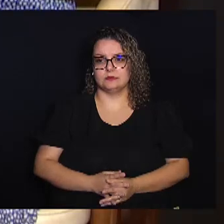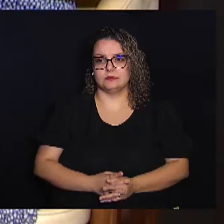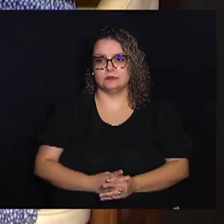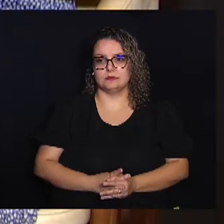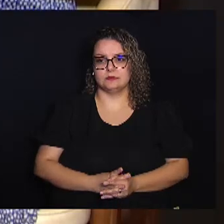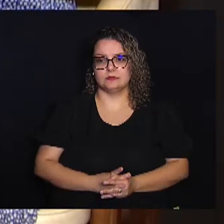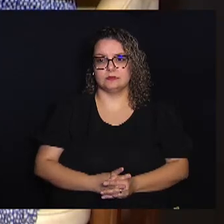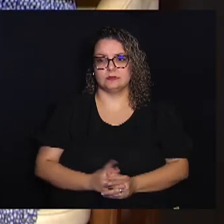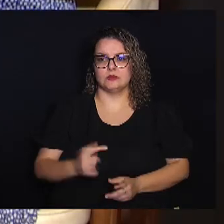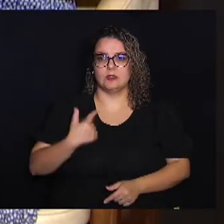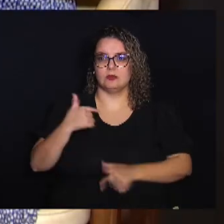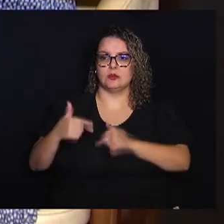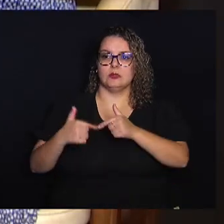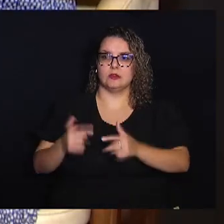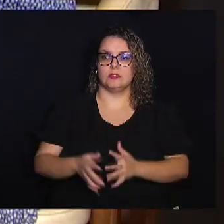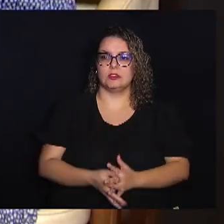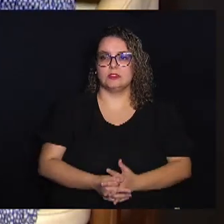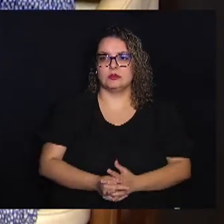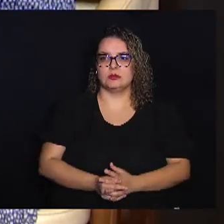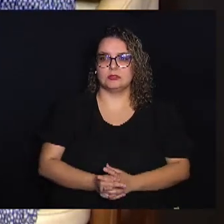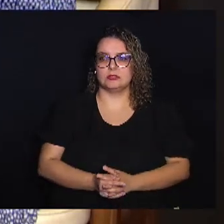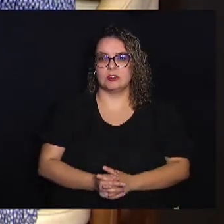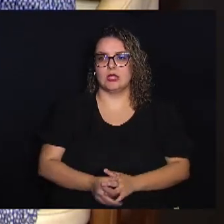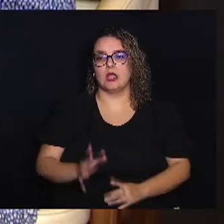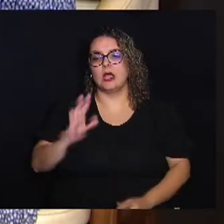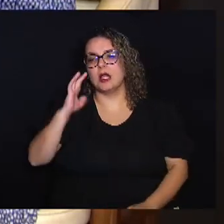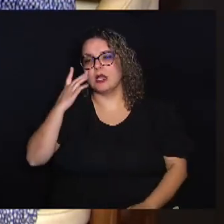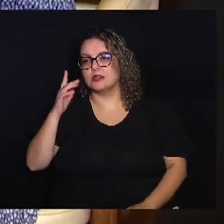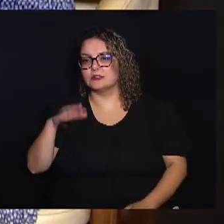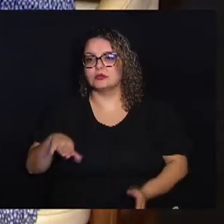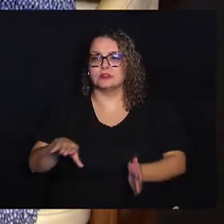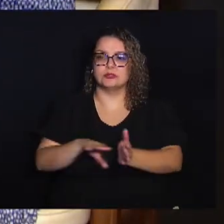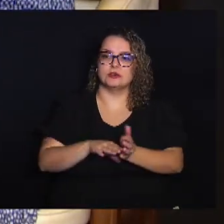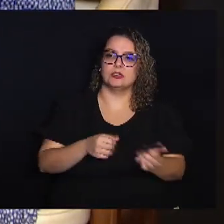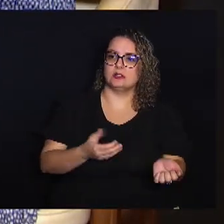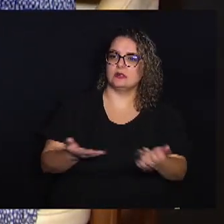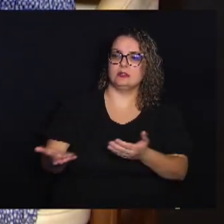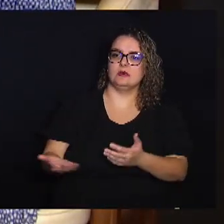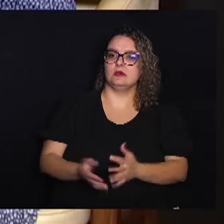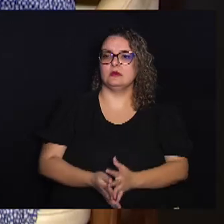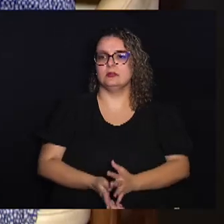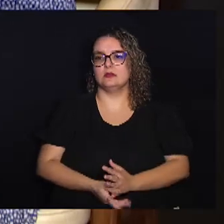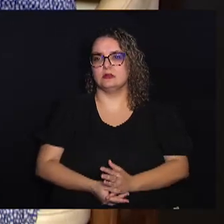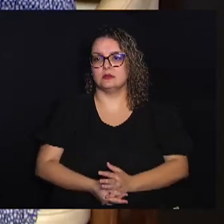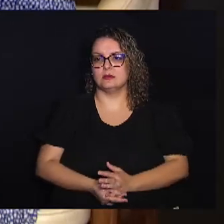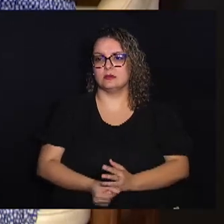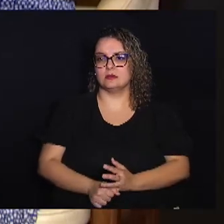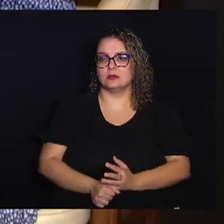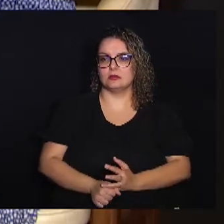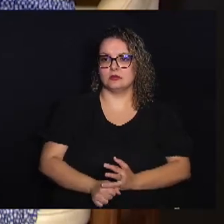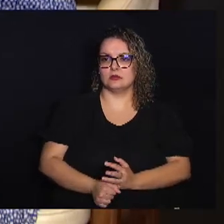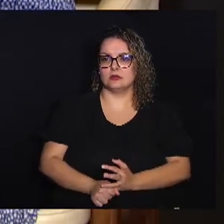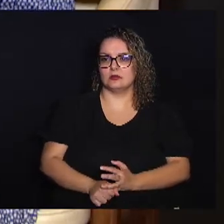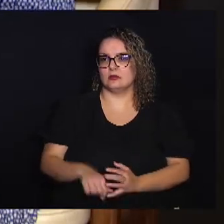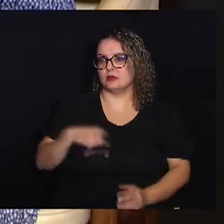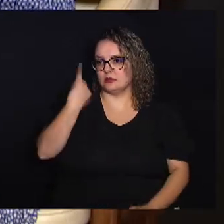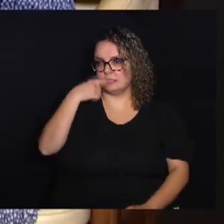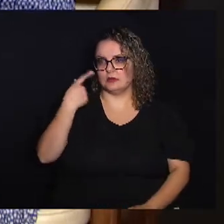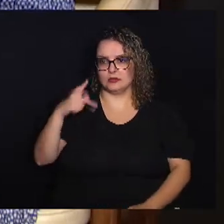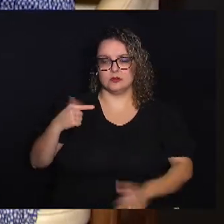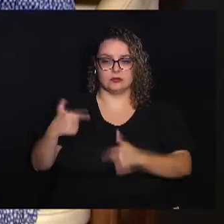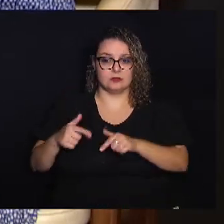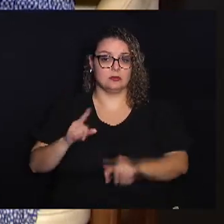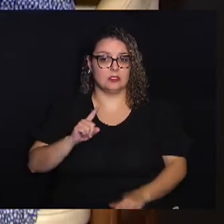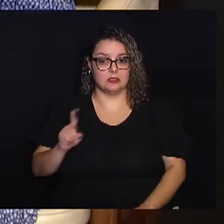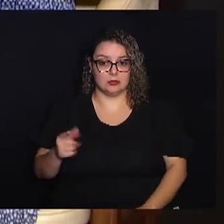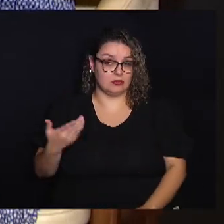Sobre o nosso trabalho, assim, as pessoas muitas vezes acham que você chega lá, apresenta aquela 1 horinha e o seu trabalho é aquilo. Só que